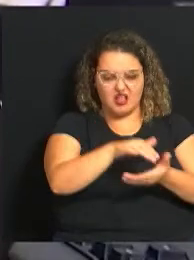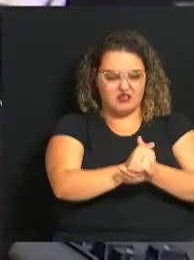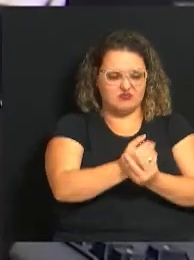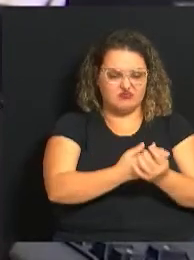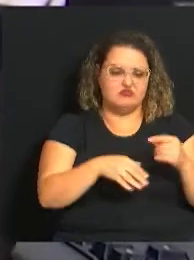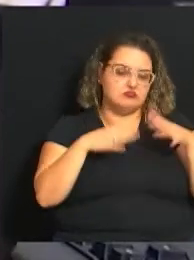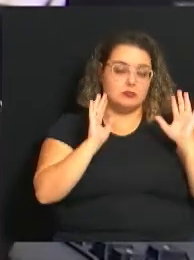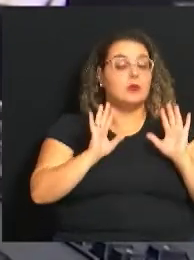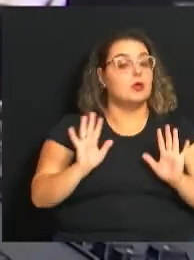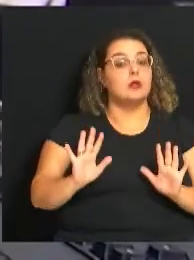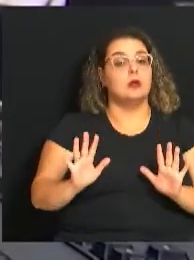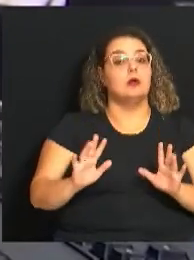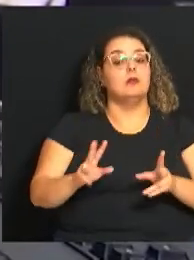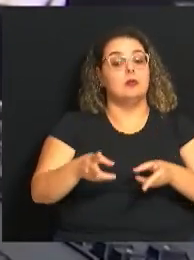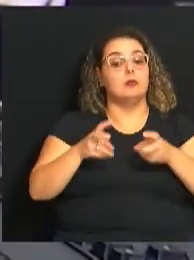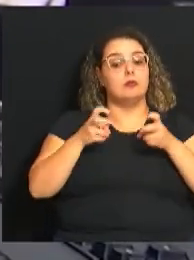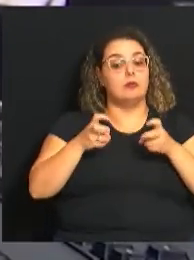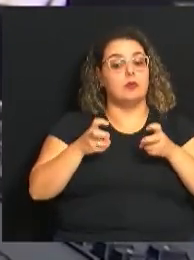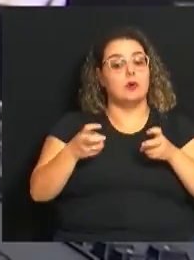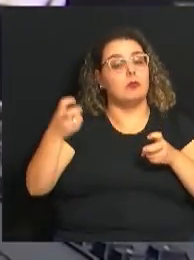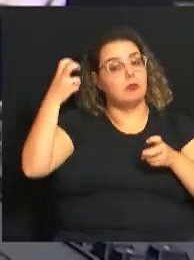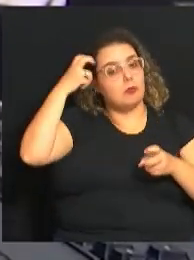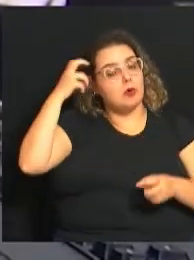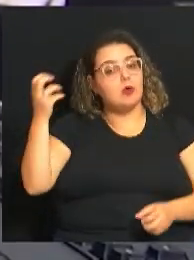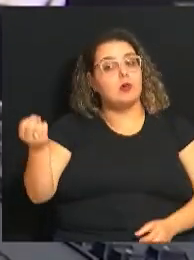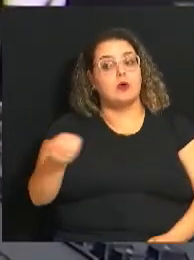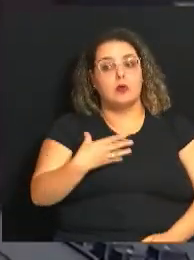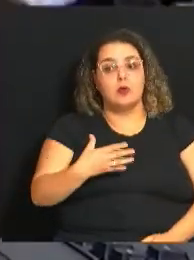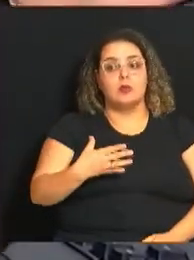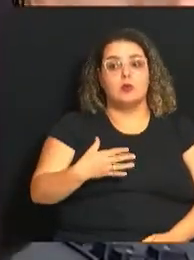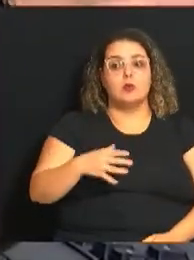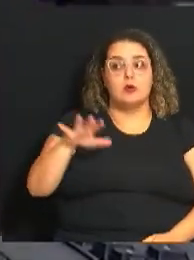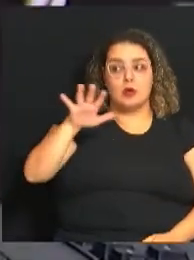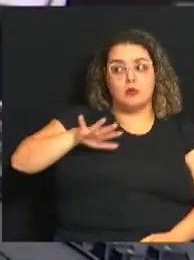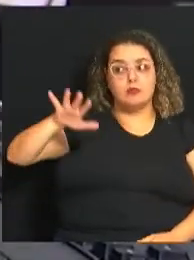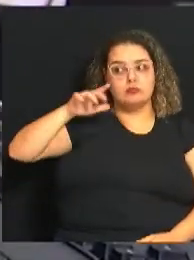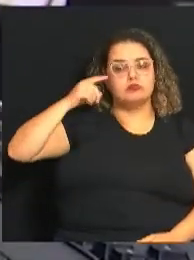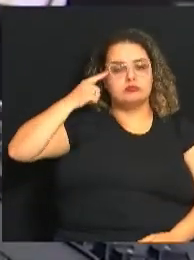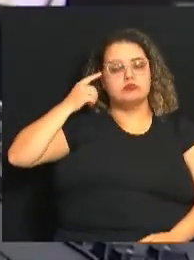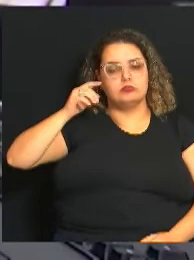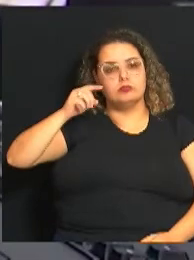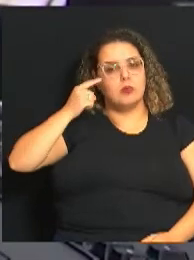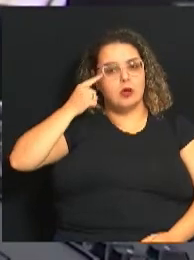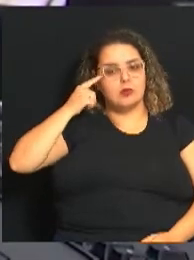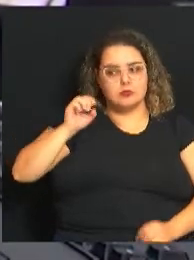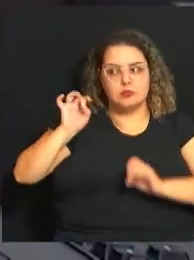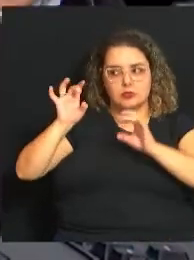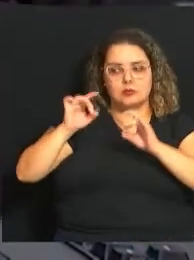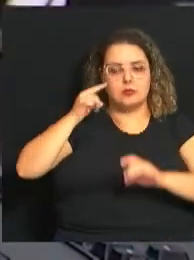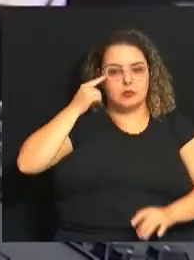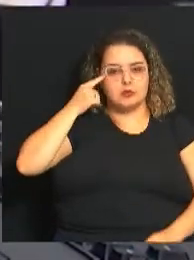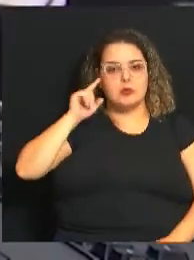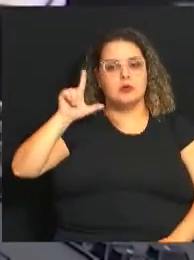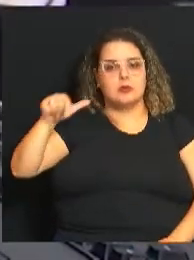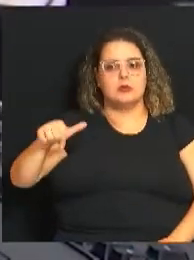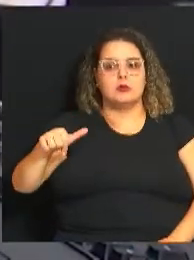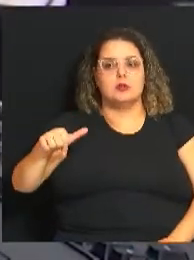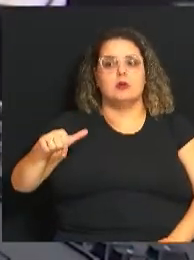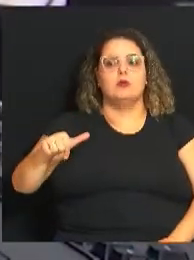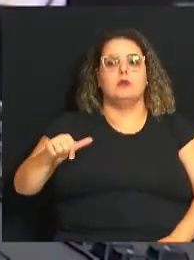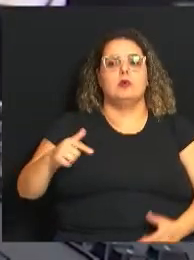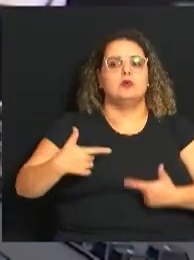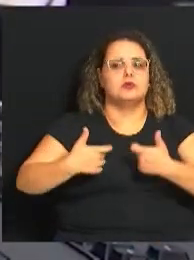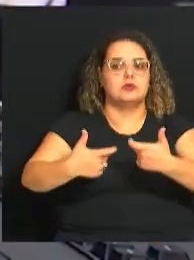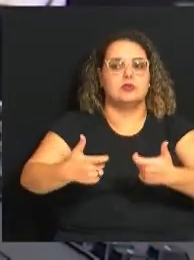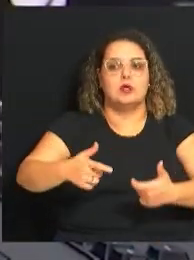uma percepção que os povos do Oriente sempre tiveram, especificamente o Japão, pós-guerra, a Alemanha pós-guerra,